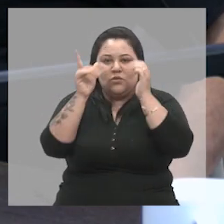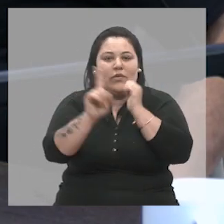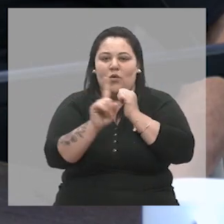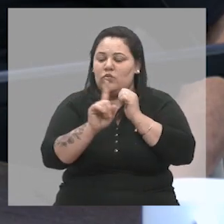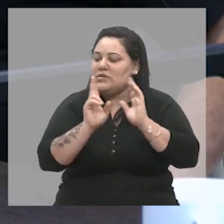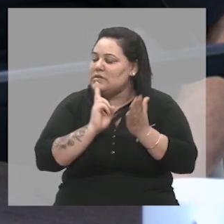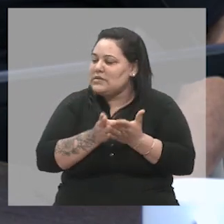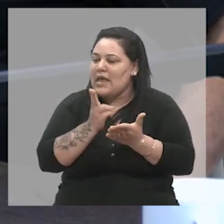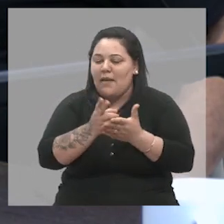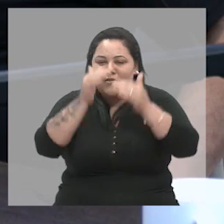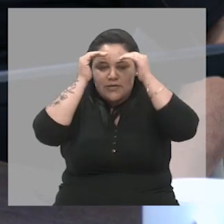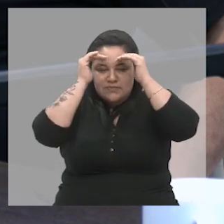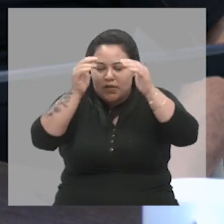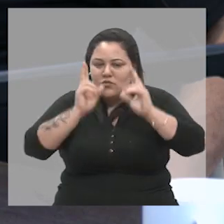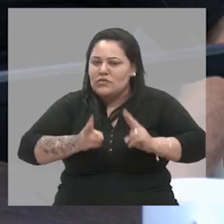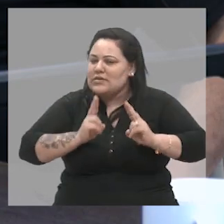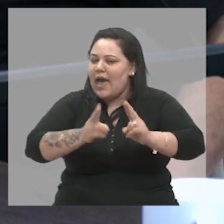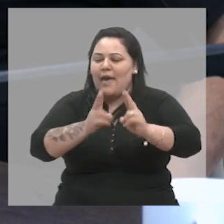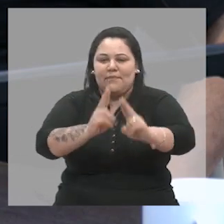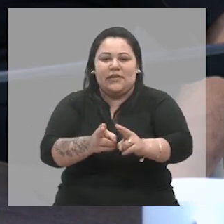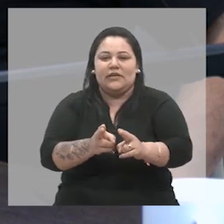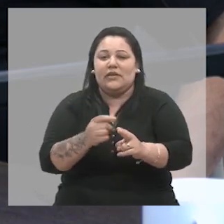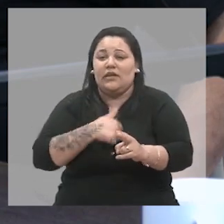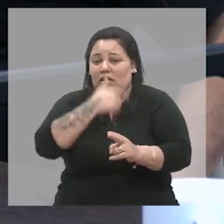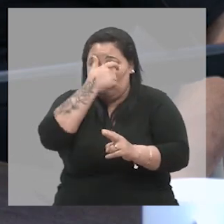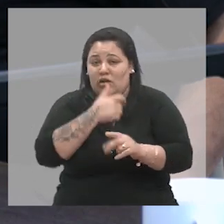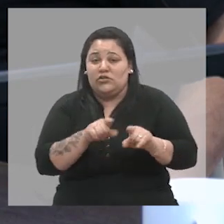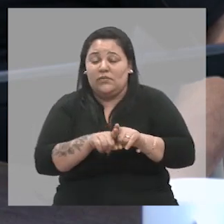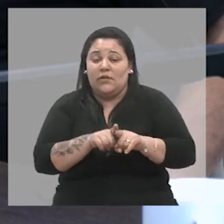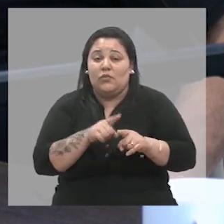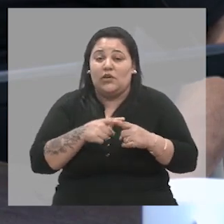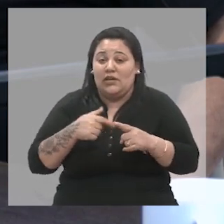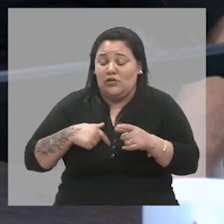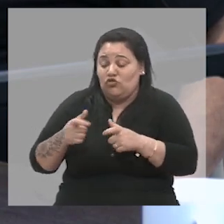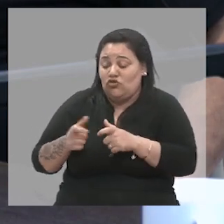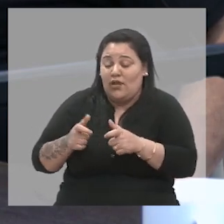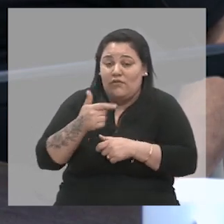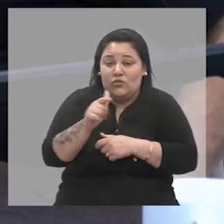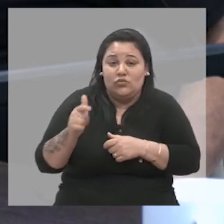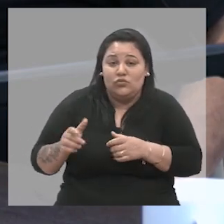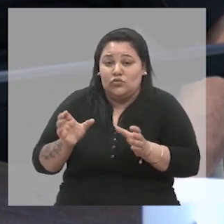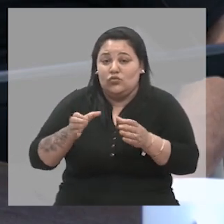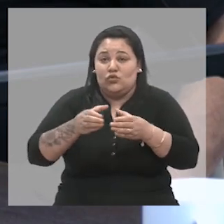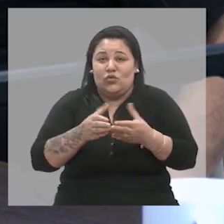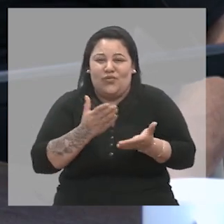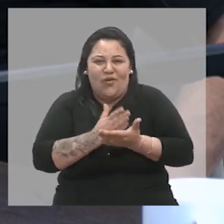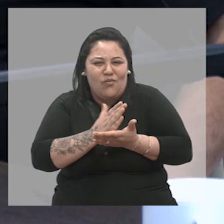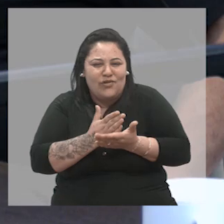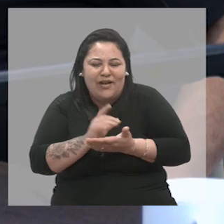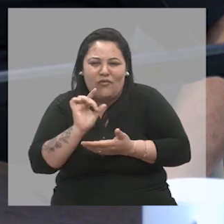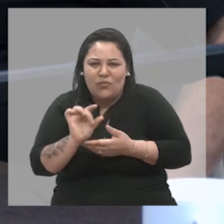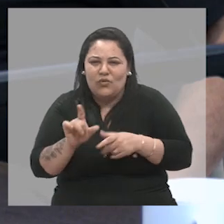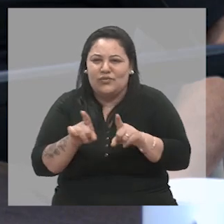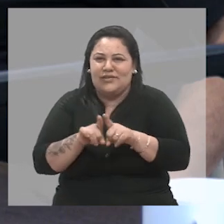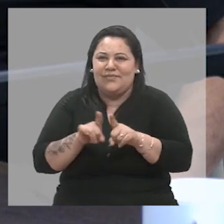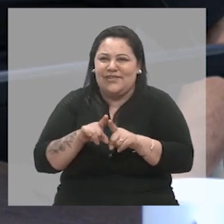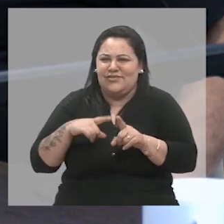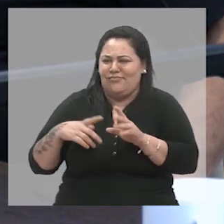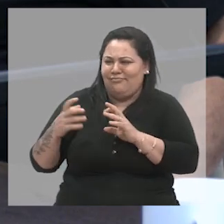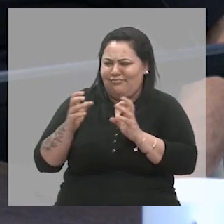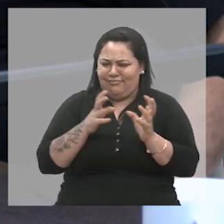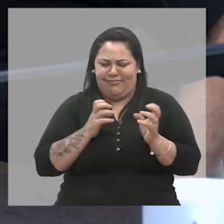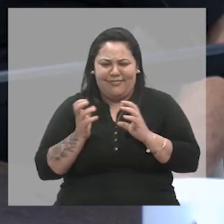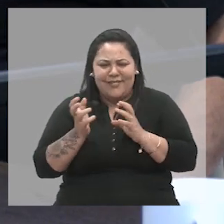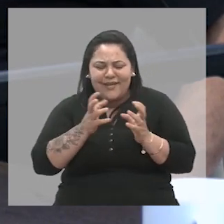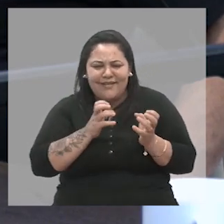muito respeitosa. Até por isso, acho que talvez quando eu jogava nas outras equipes, a gente se incomodava um pouco, sabe? A gente tinha meio que uma rixa,